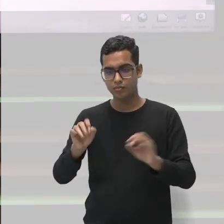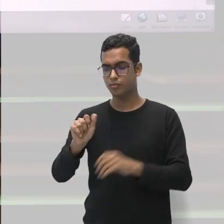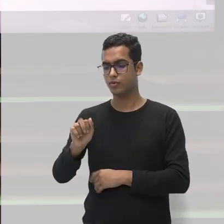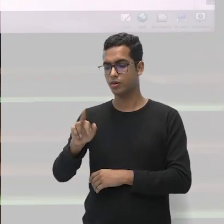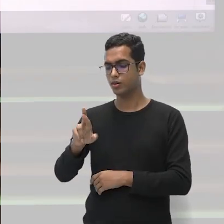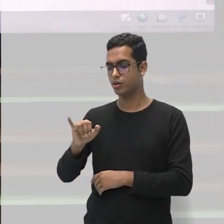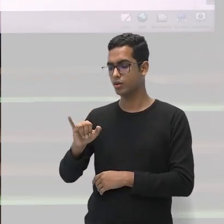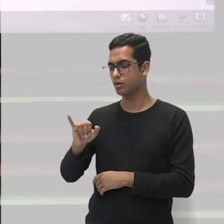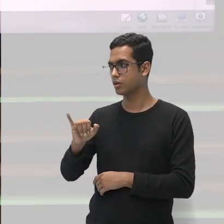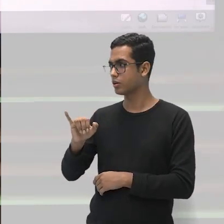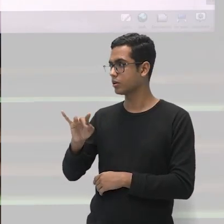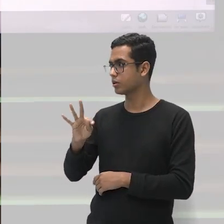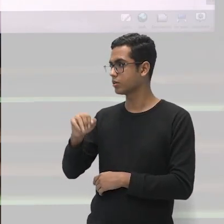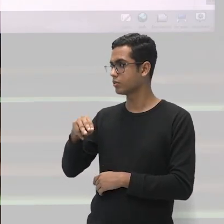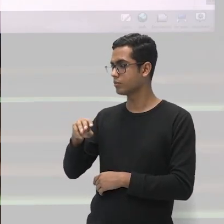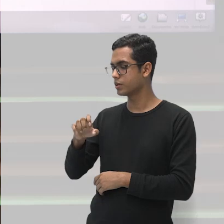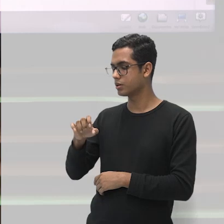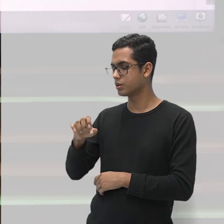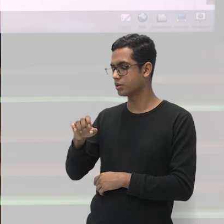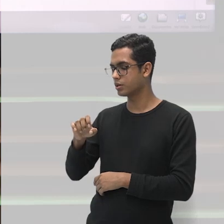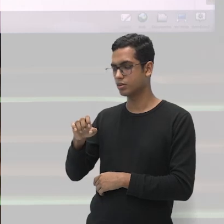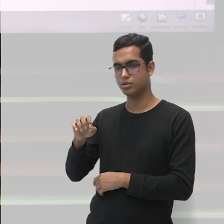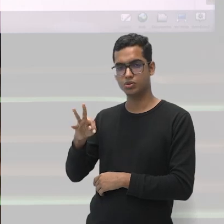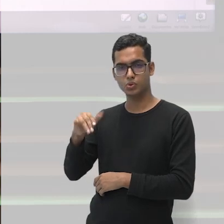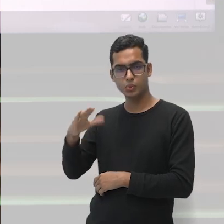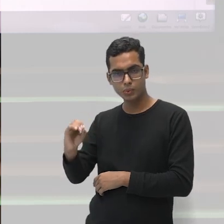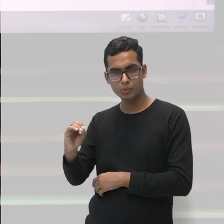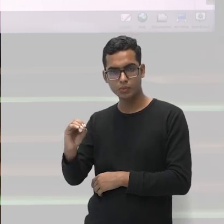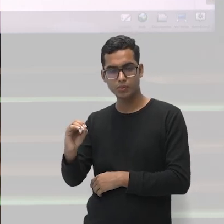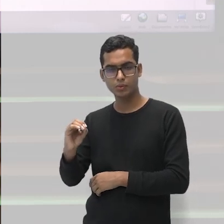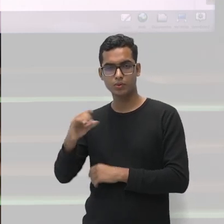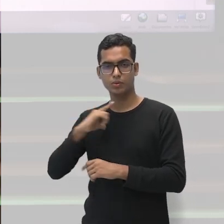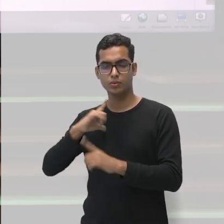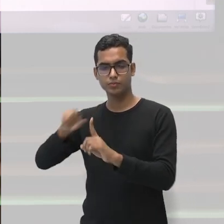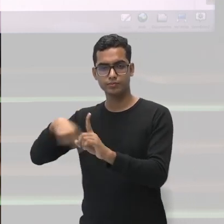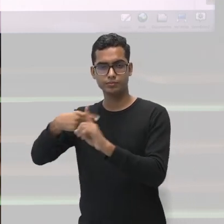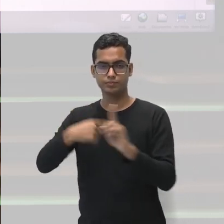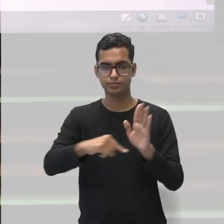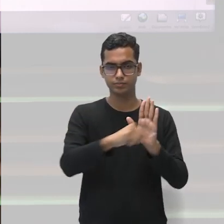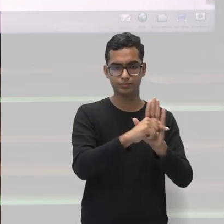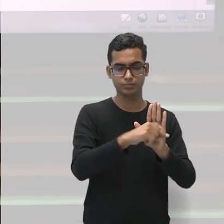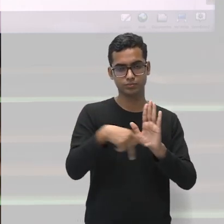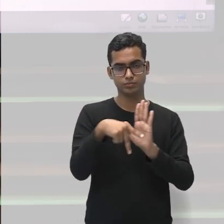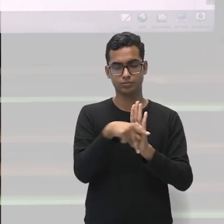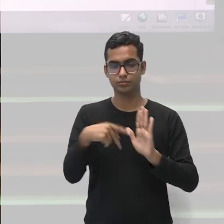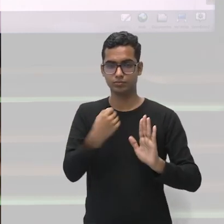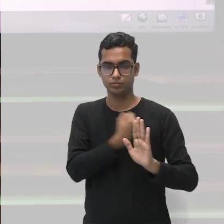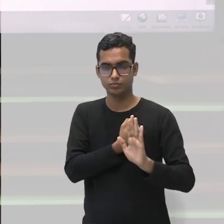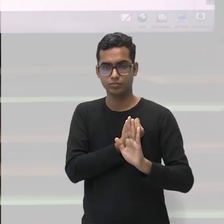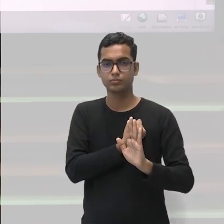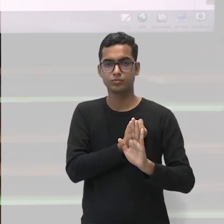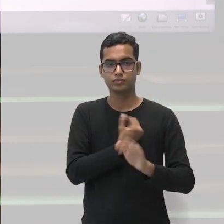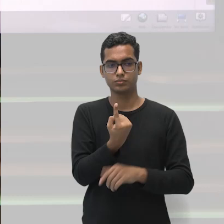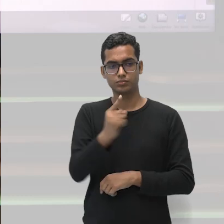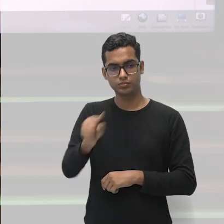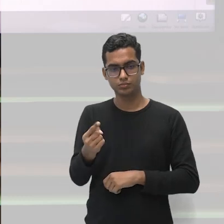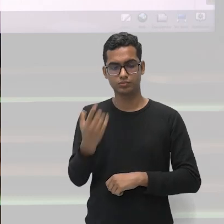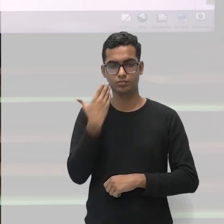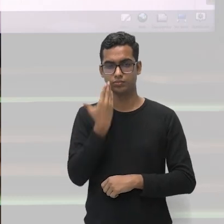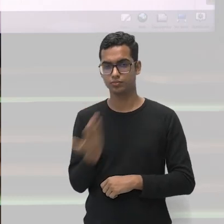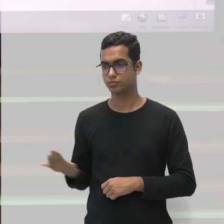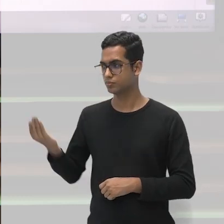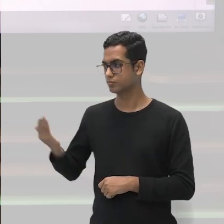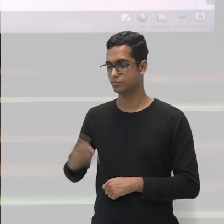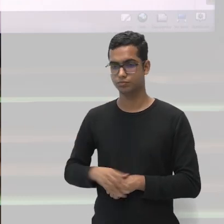do cálculo envolvendo adição e subtração com números decimais. Agora,